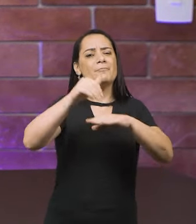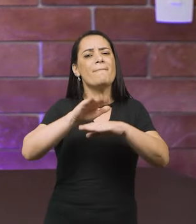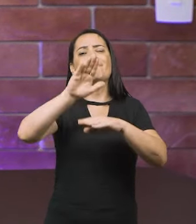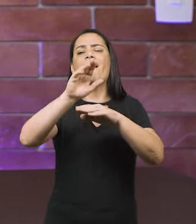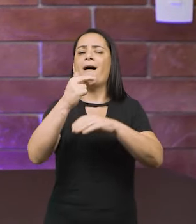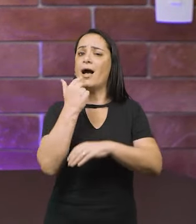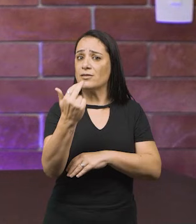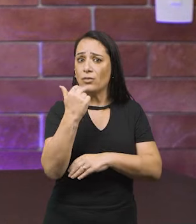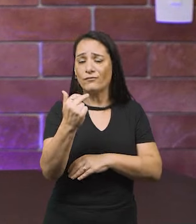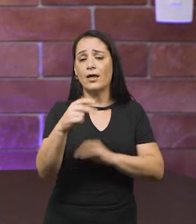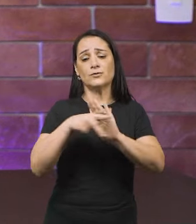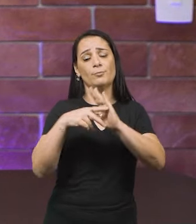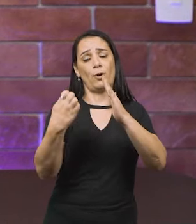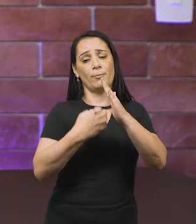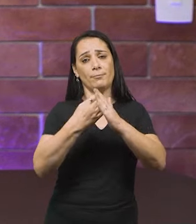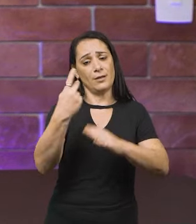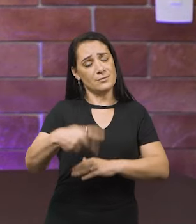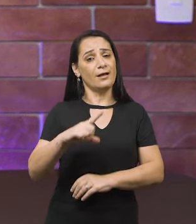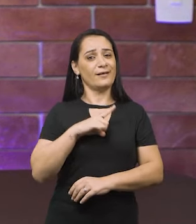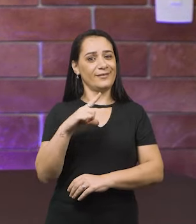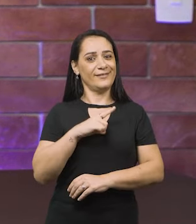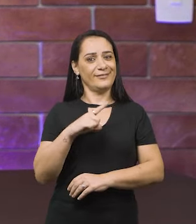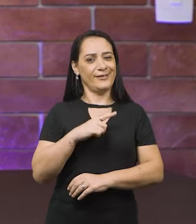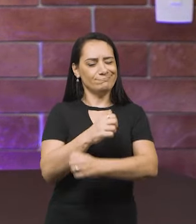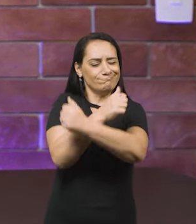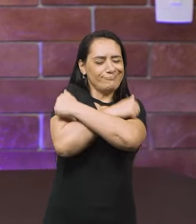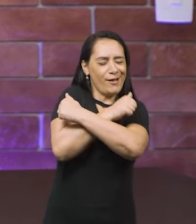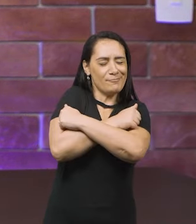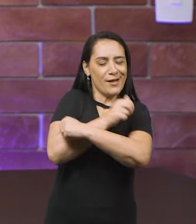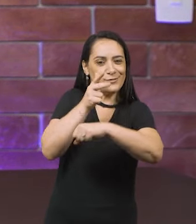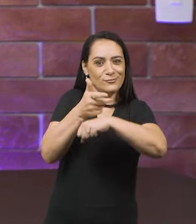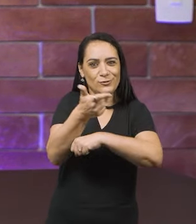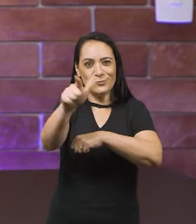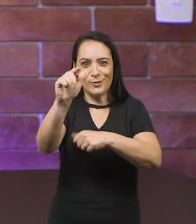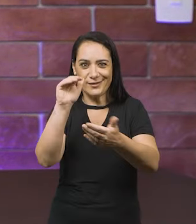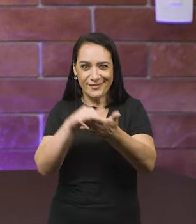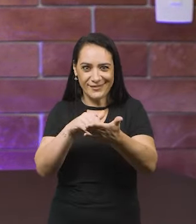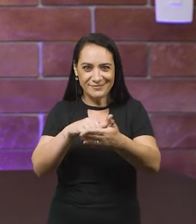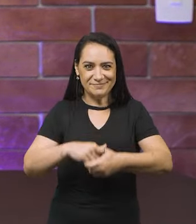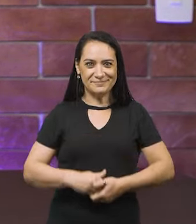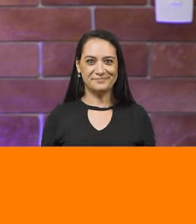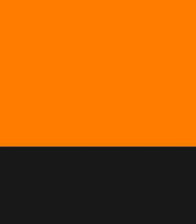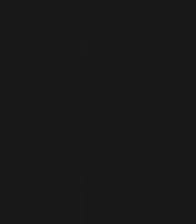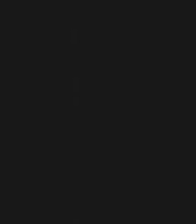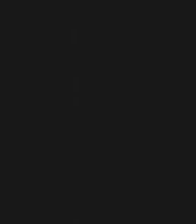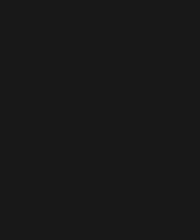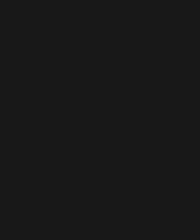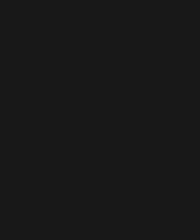muito mais novidades da Adobe aqui no Outbox. Um grande abraço e até mais!